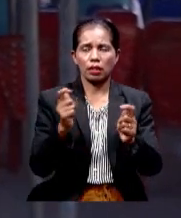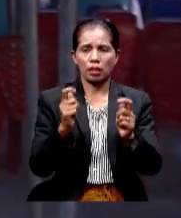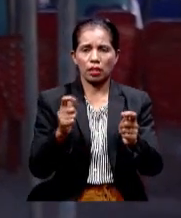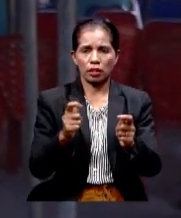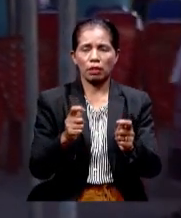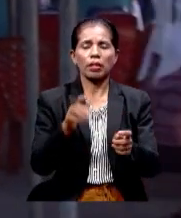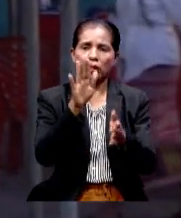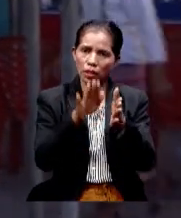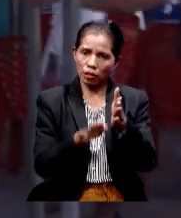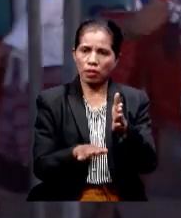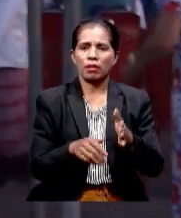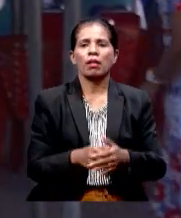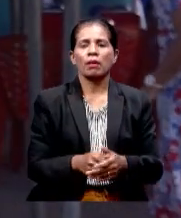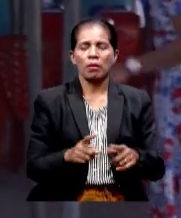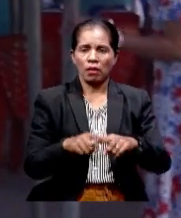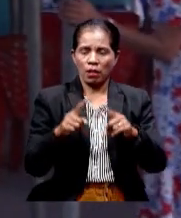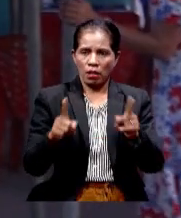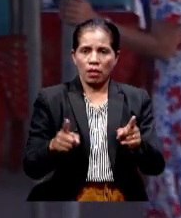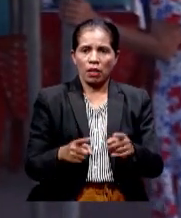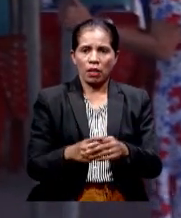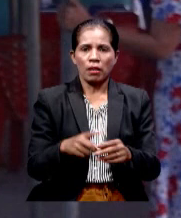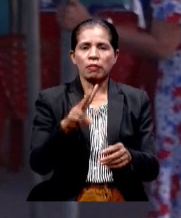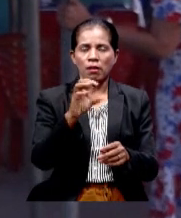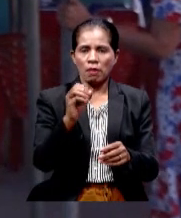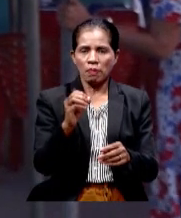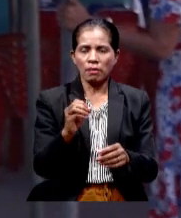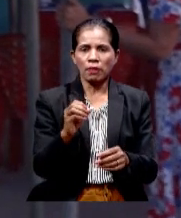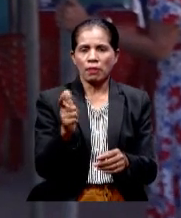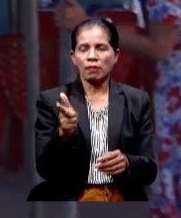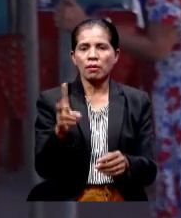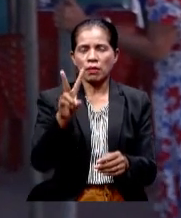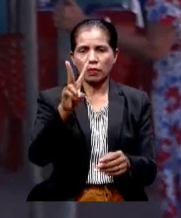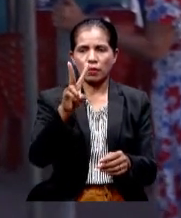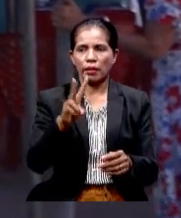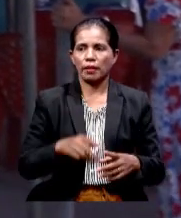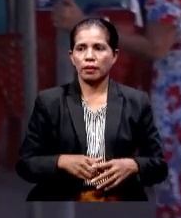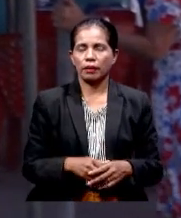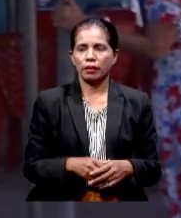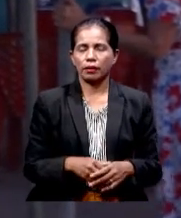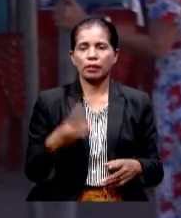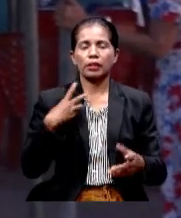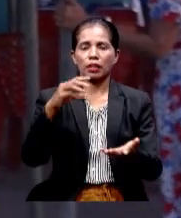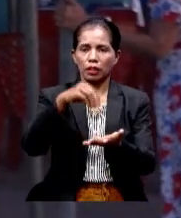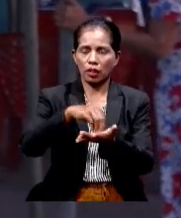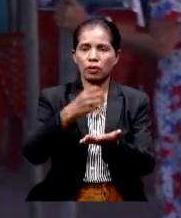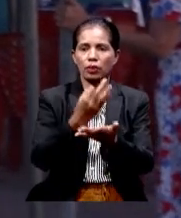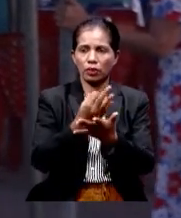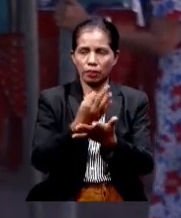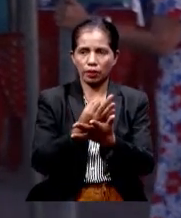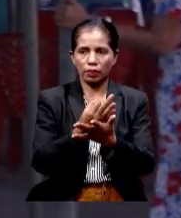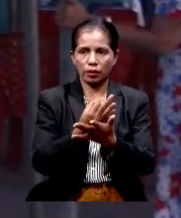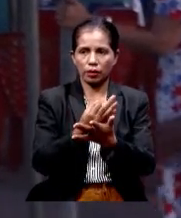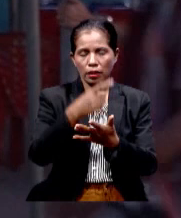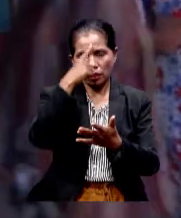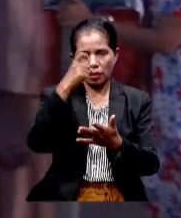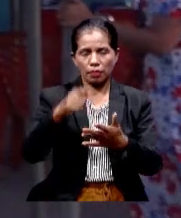basiku. Mai be a partir iha 2022 ita prevê orçamento ne be tamba